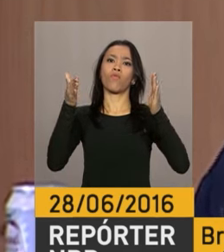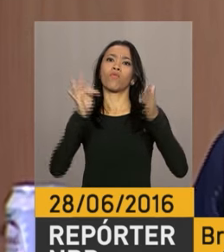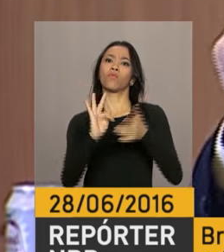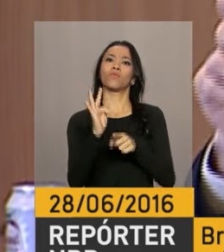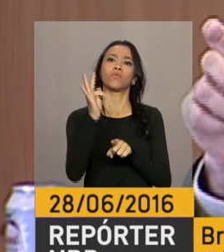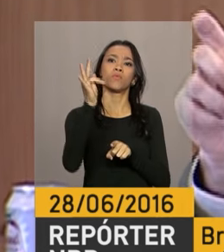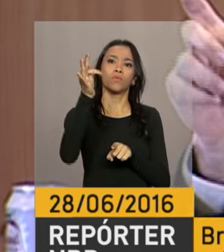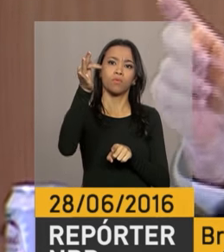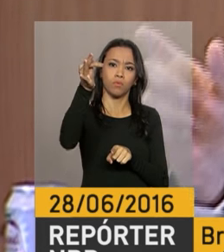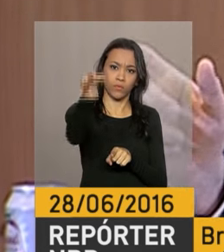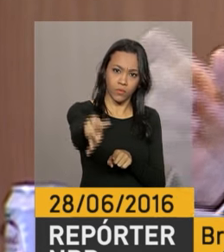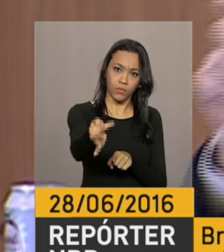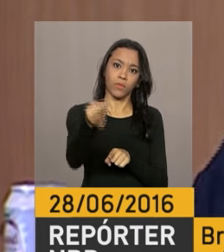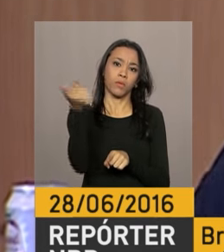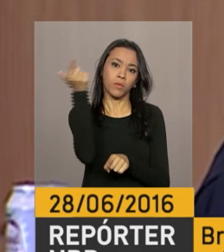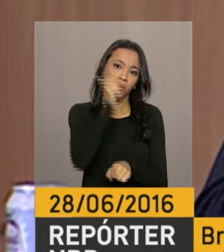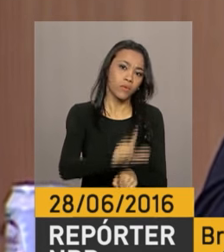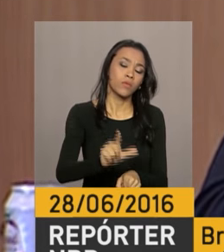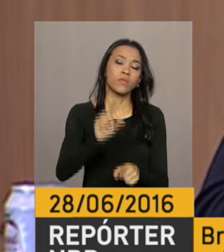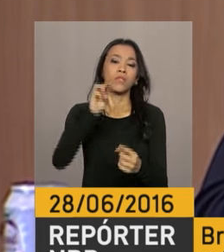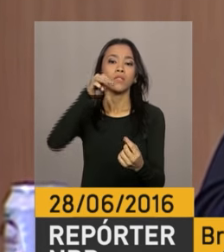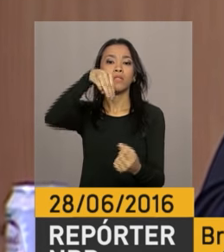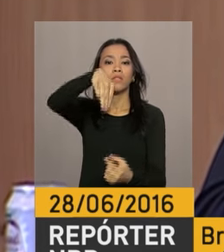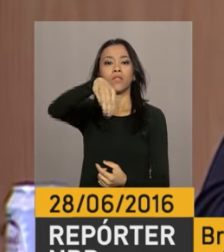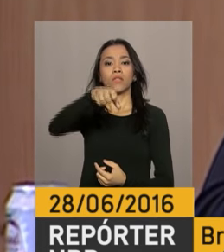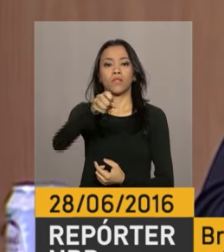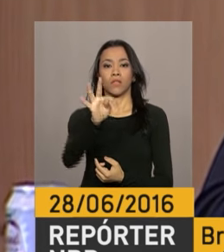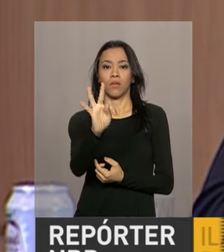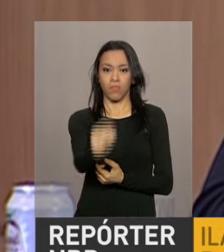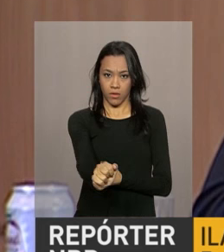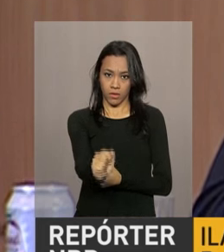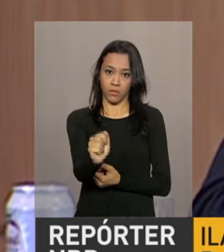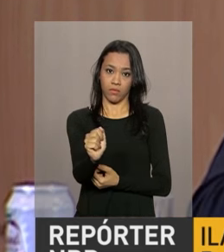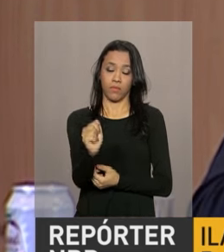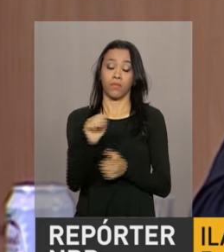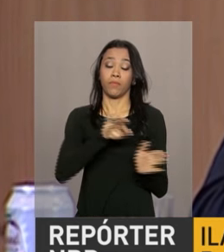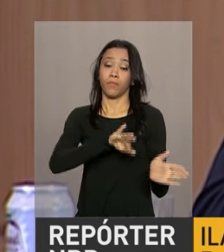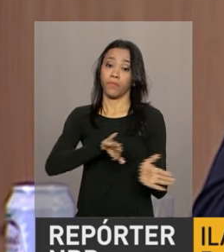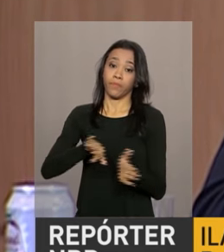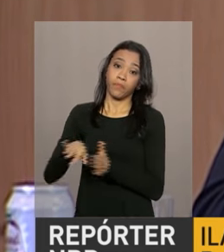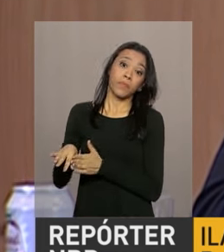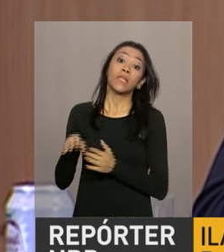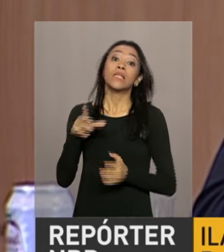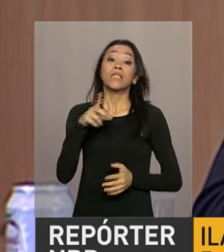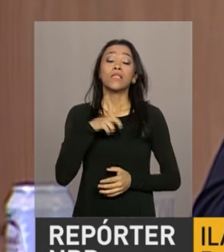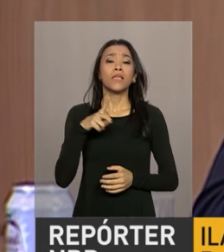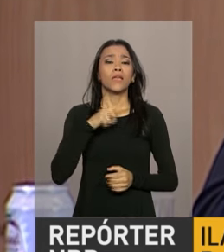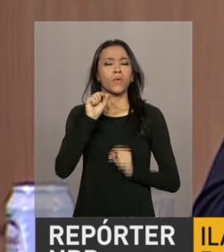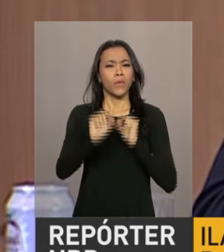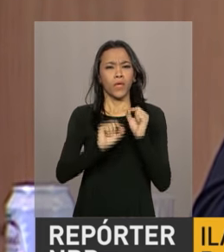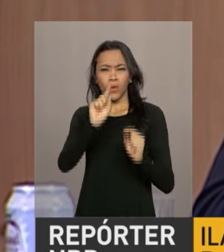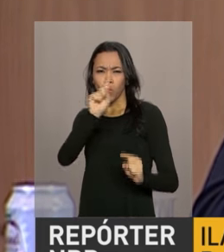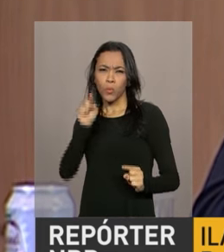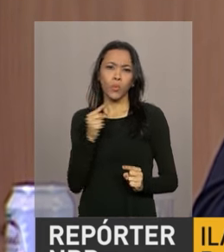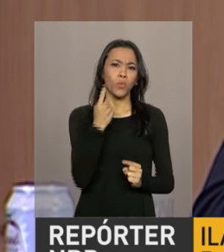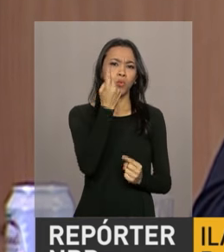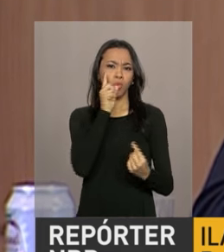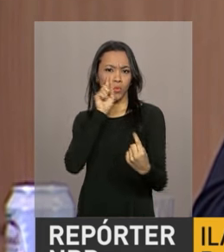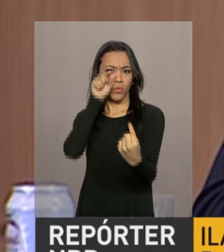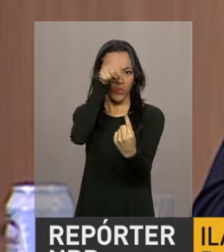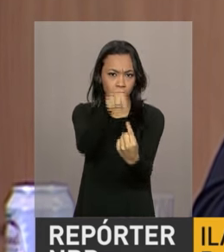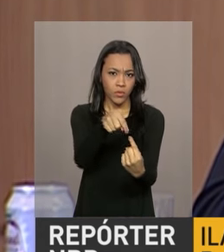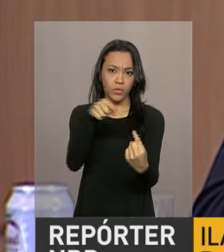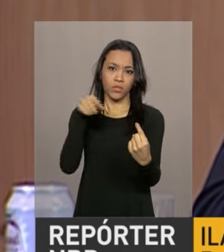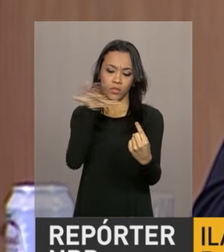não muito distante. Tendo em conta que o único alvo a ser perseguido pela autoridade